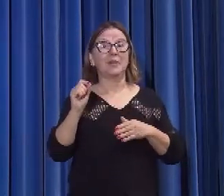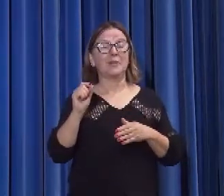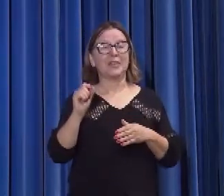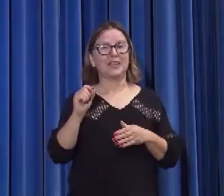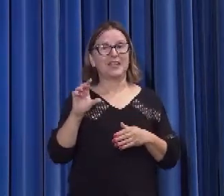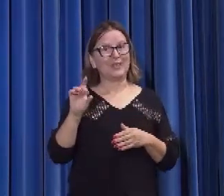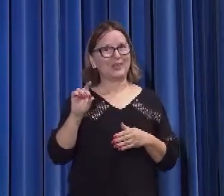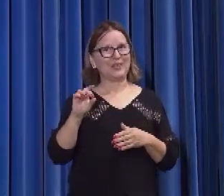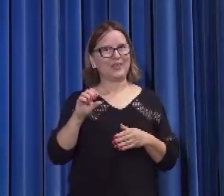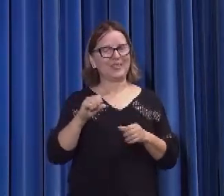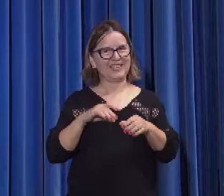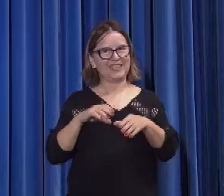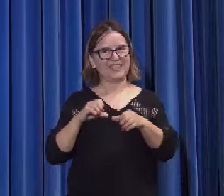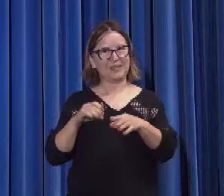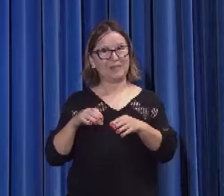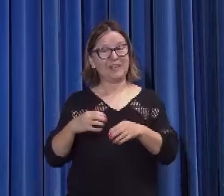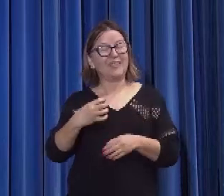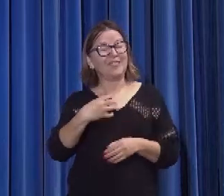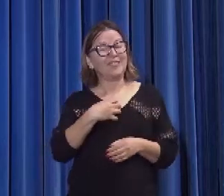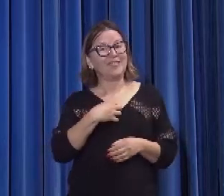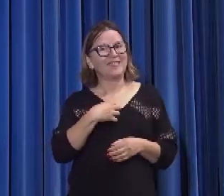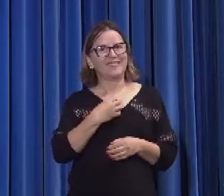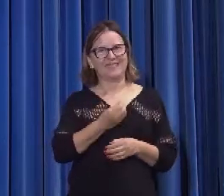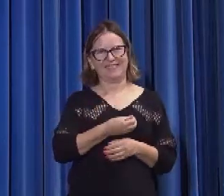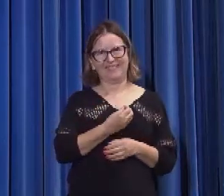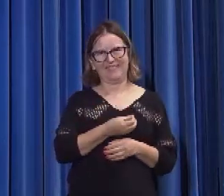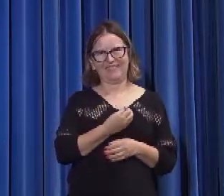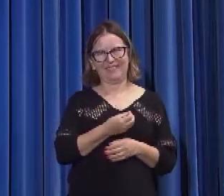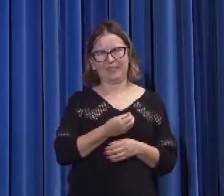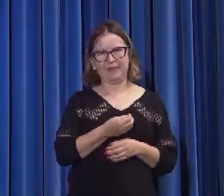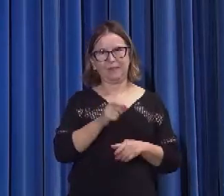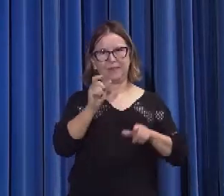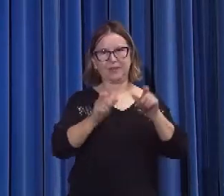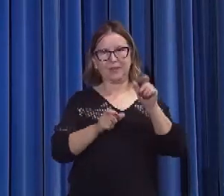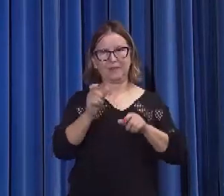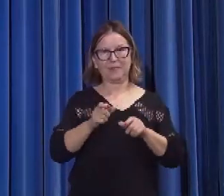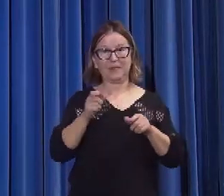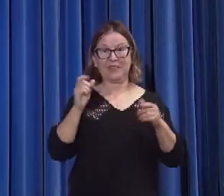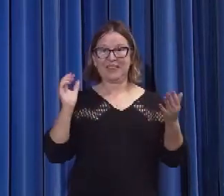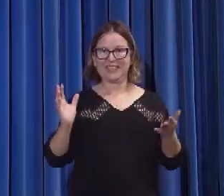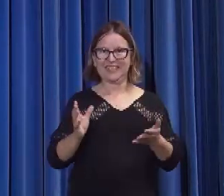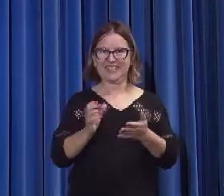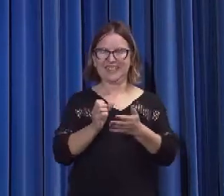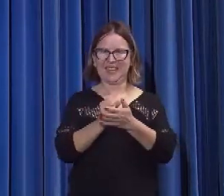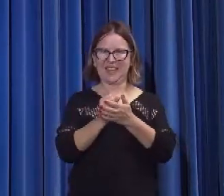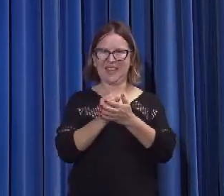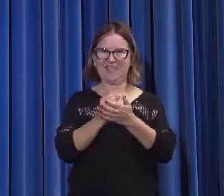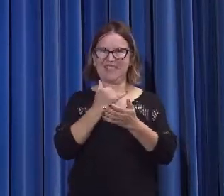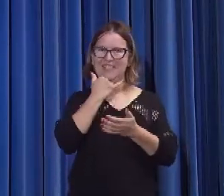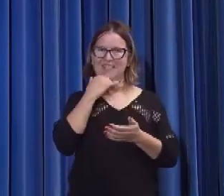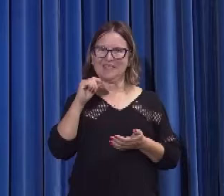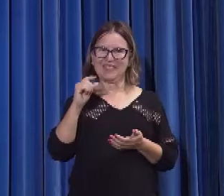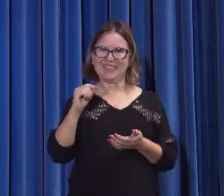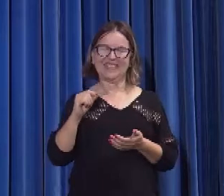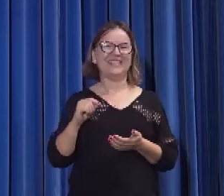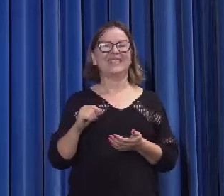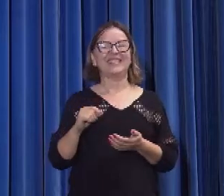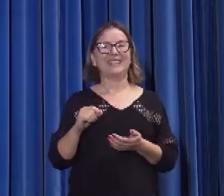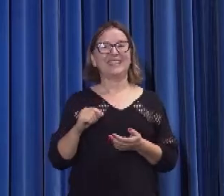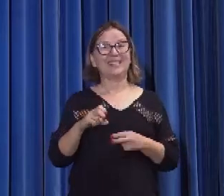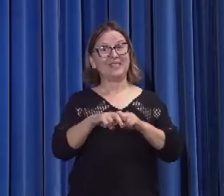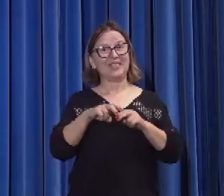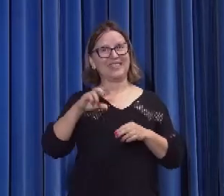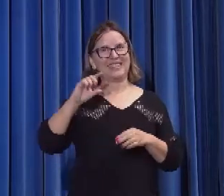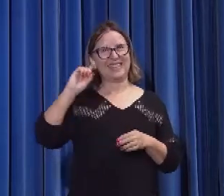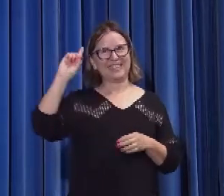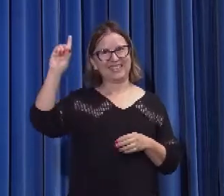ela é um modo de vida. Aqueles que foram alcançados e resgatados por Deus de sua